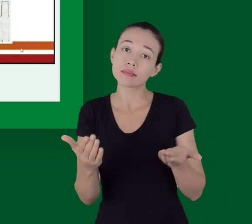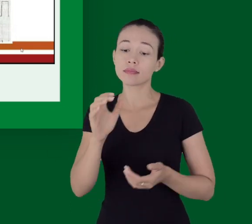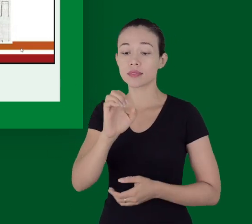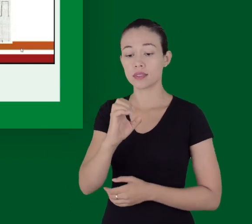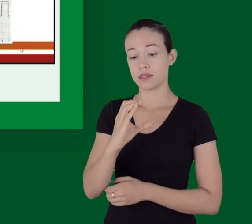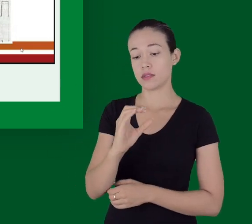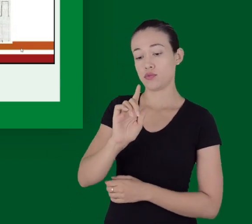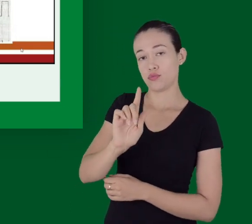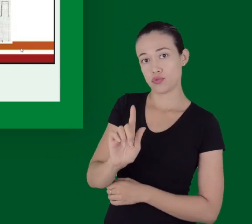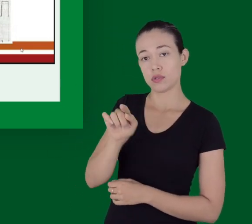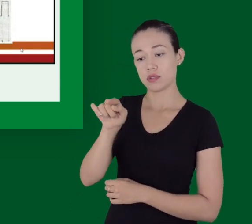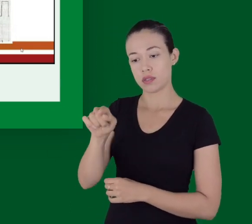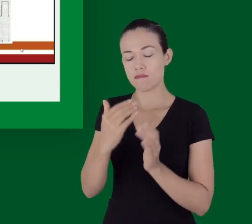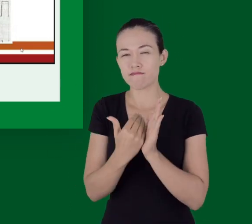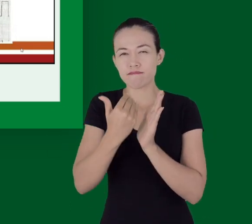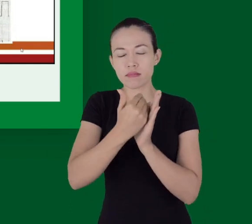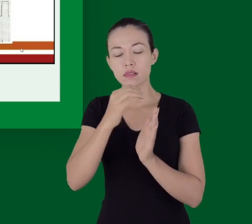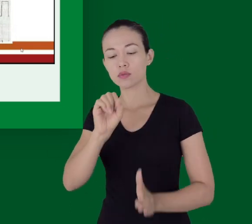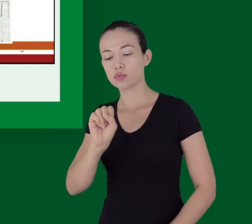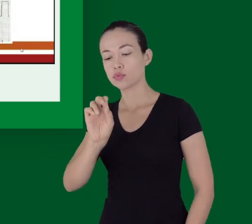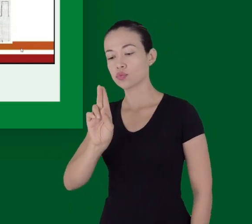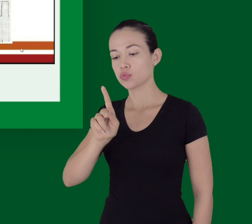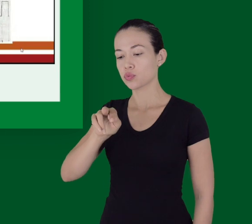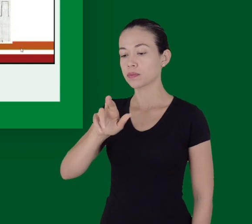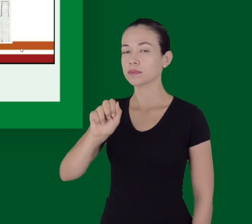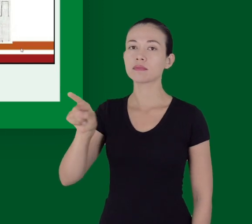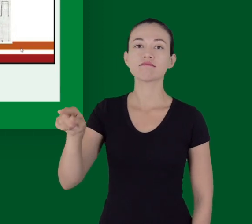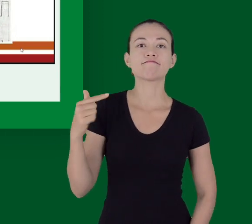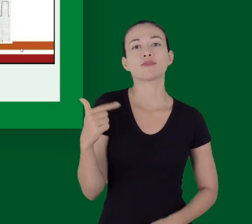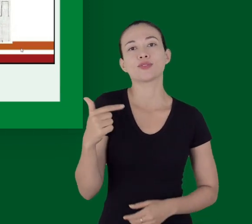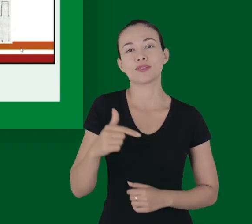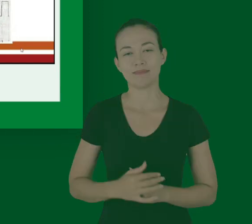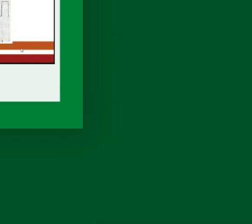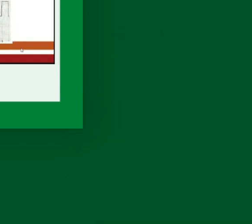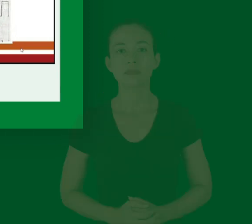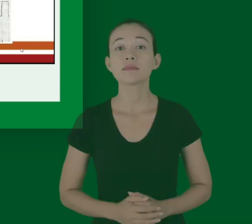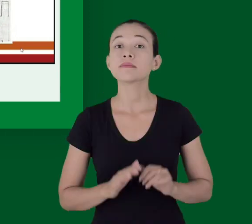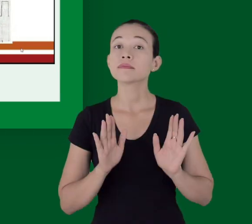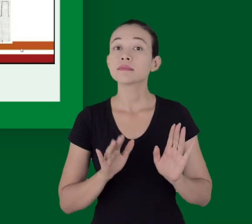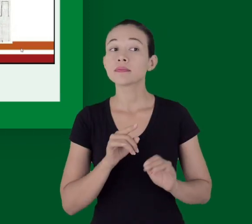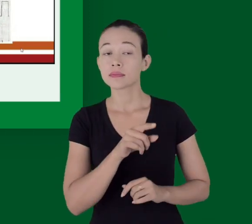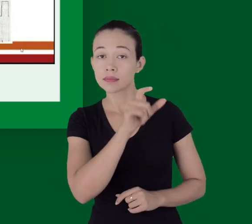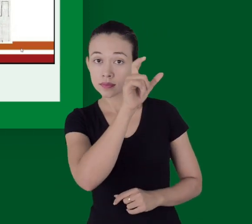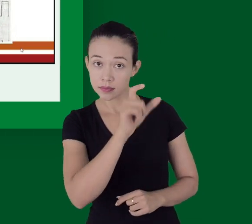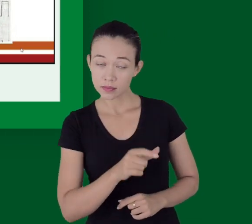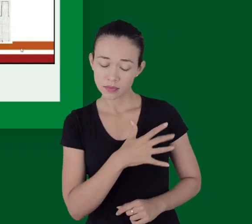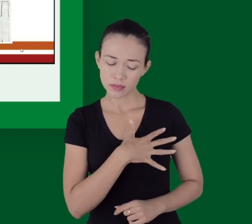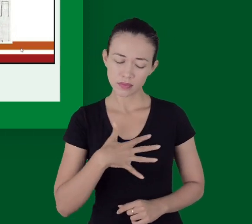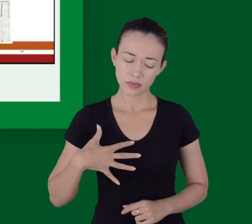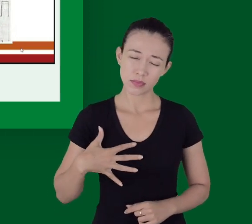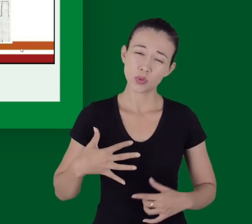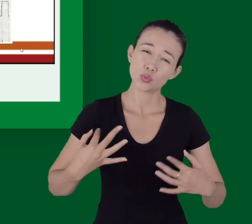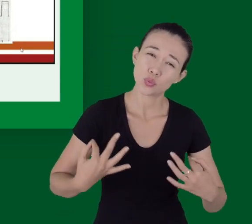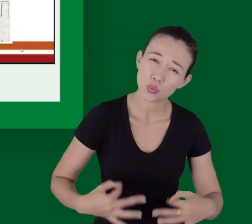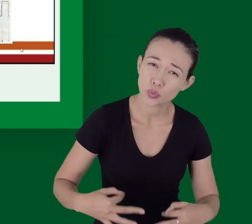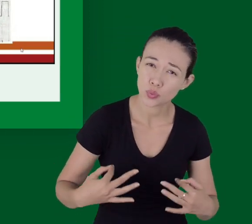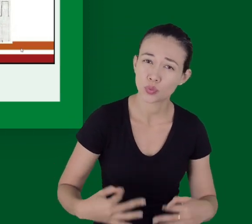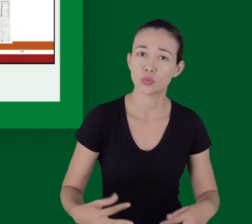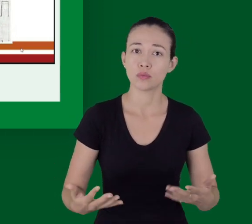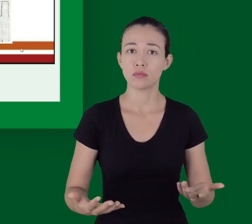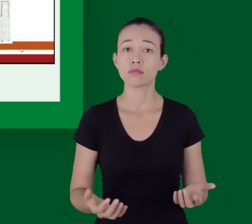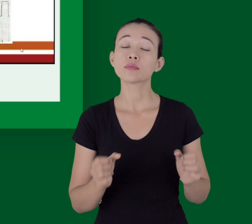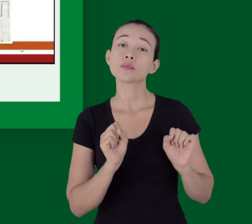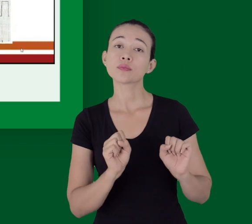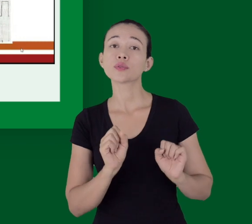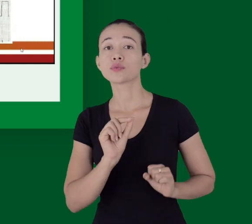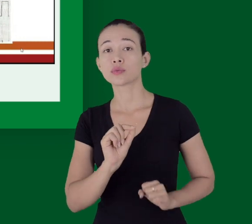bom? Se for associado a um paciente com dor torácica, com um fator de risco, uma dor torácica típica, a gente pode